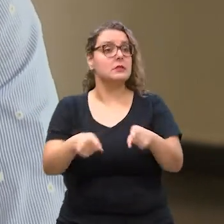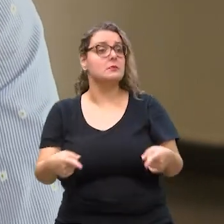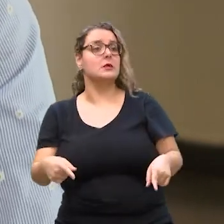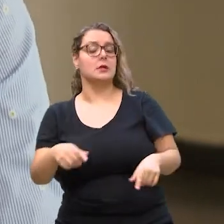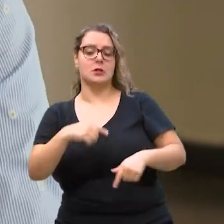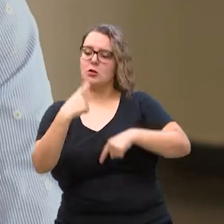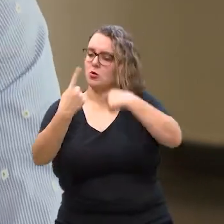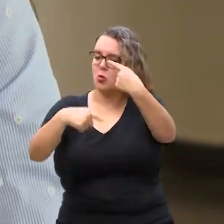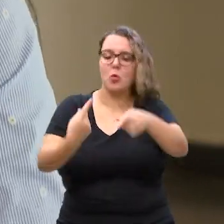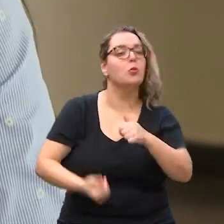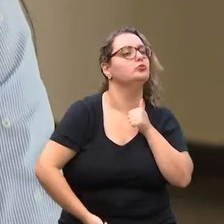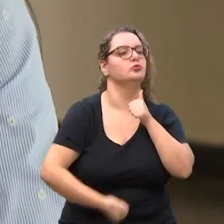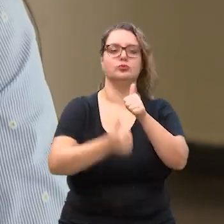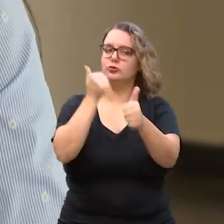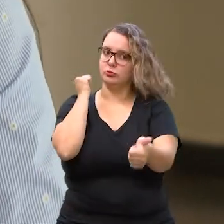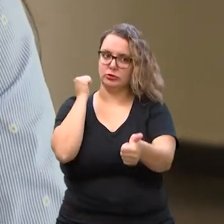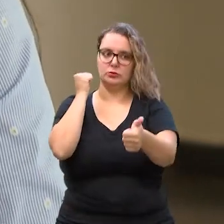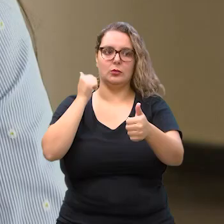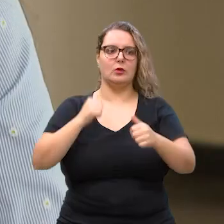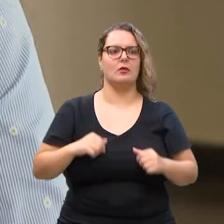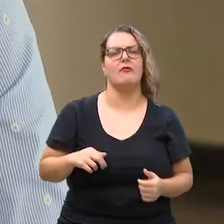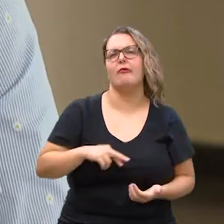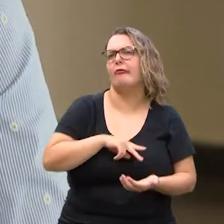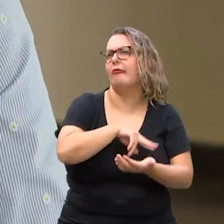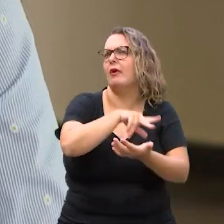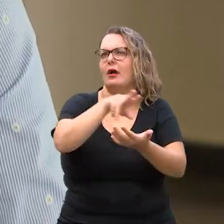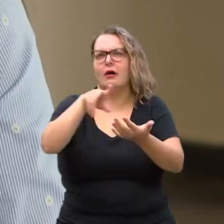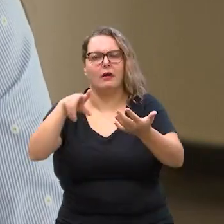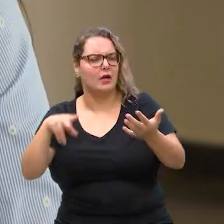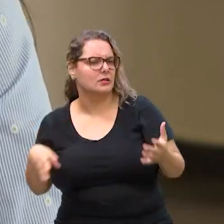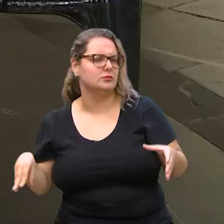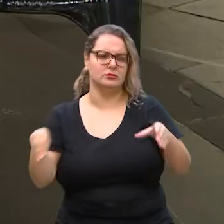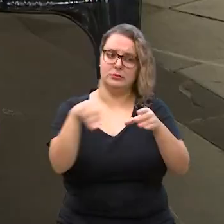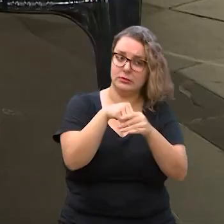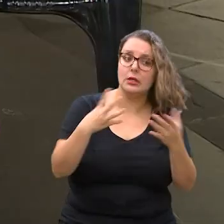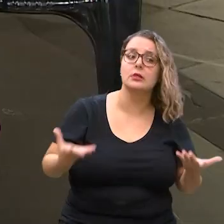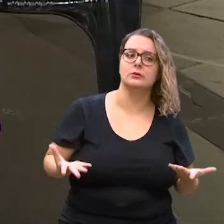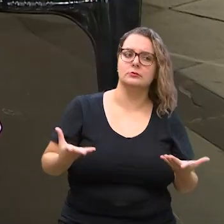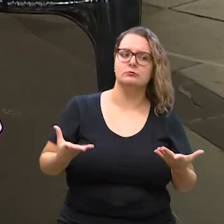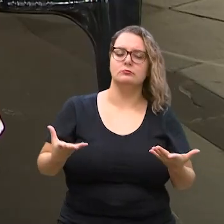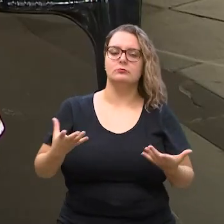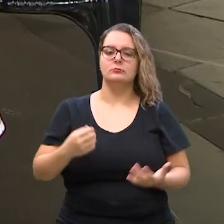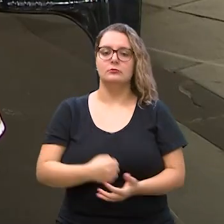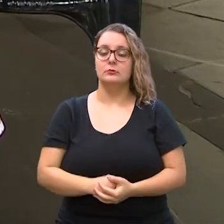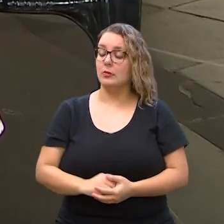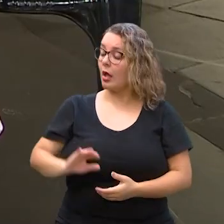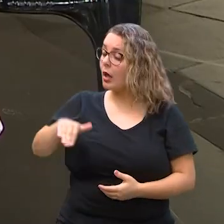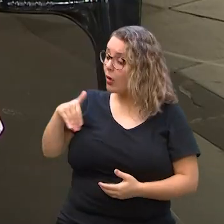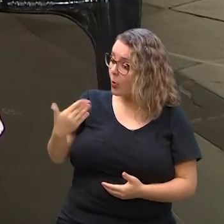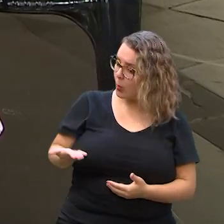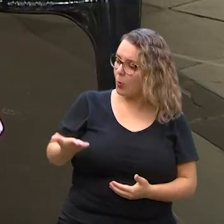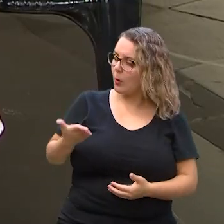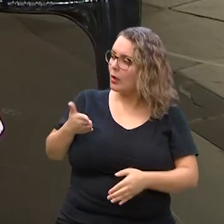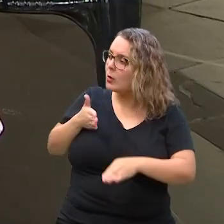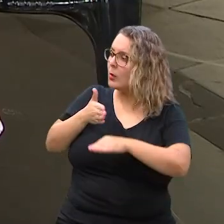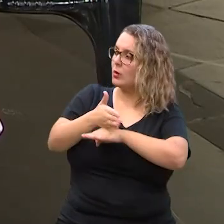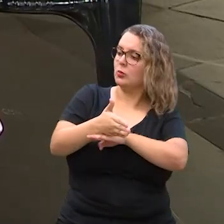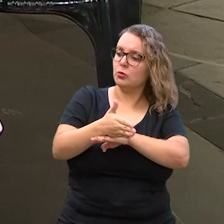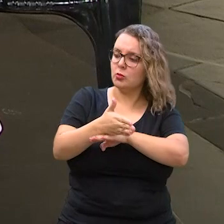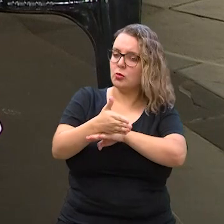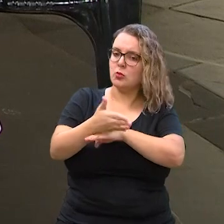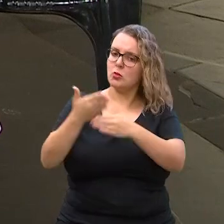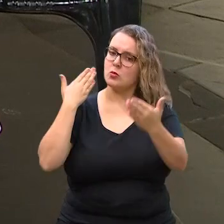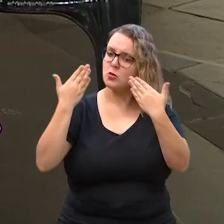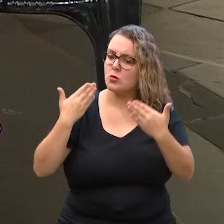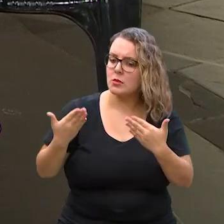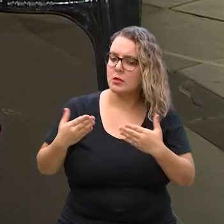gente sempre tem tantas coisas envolvidas, né? Um trabalho sempre multidisciplinar. E quando, a partir do momento que você entrou na psicologia, estava